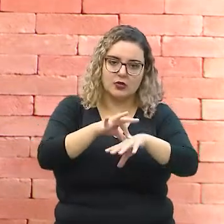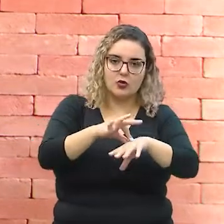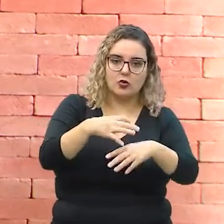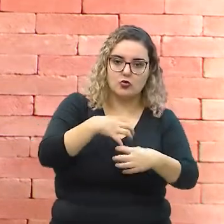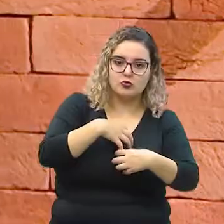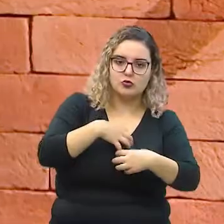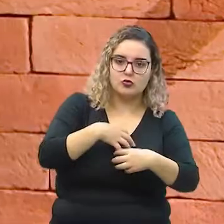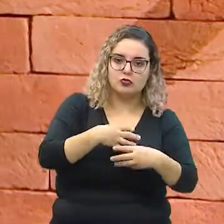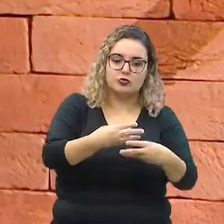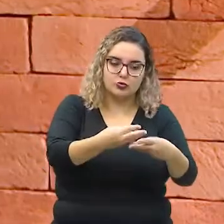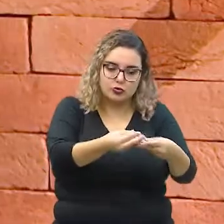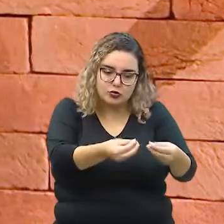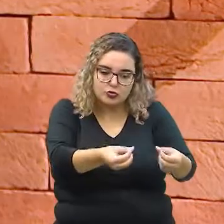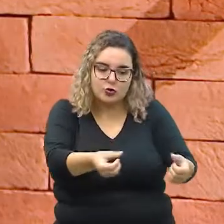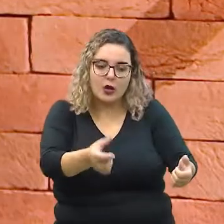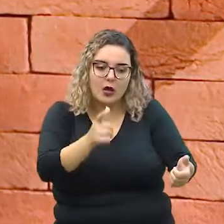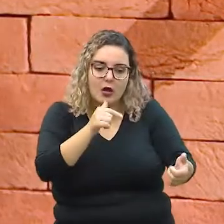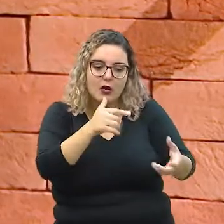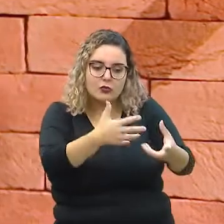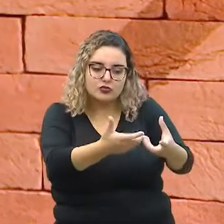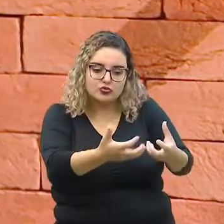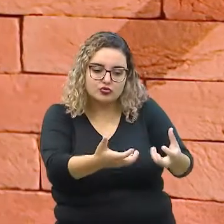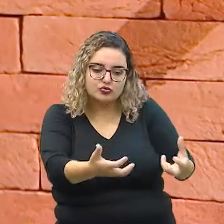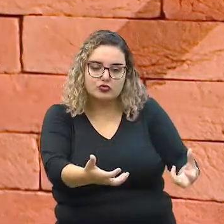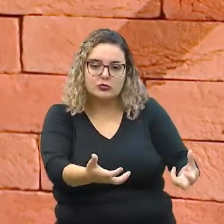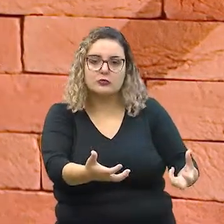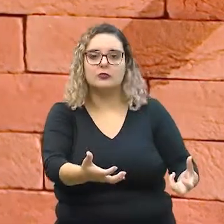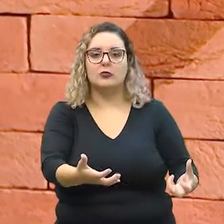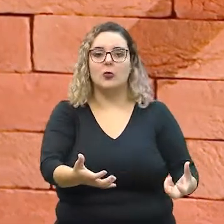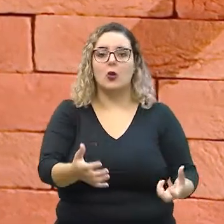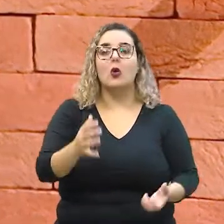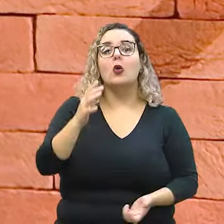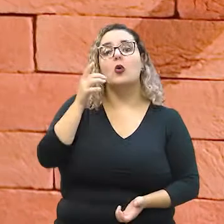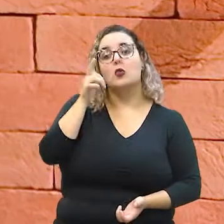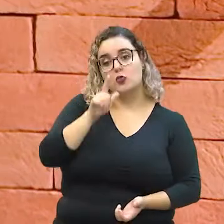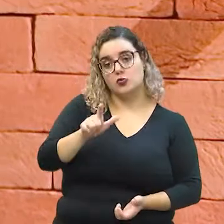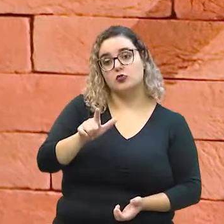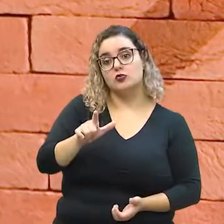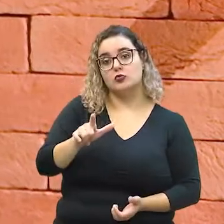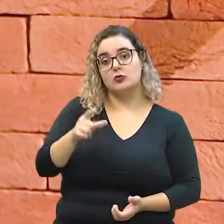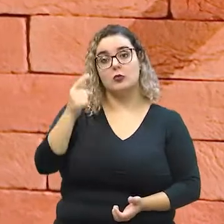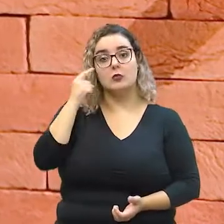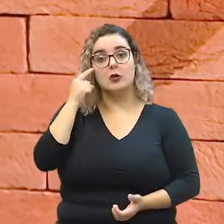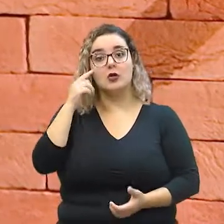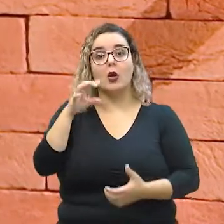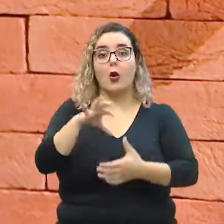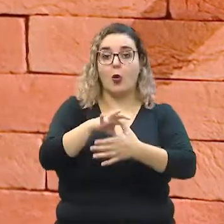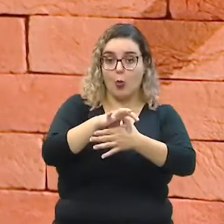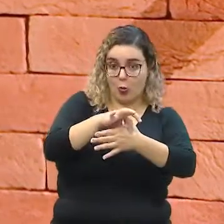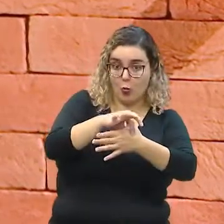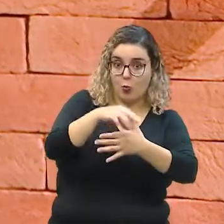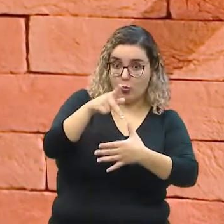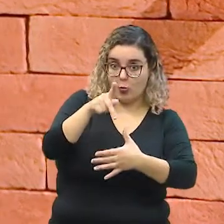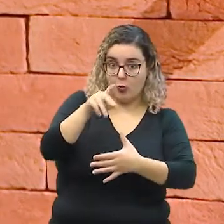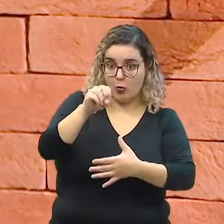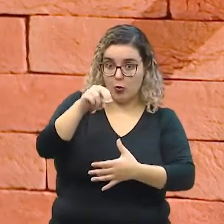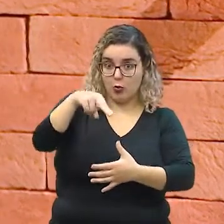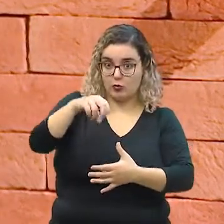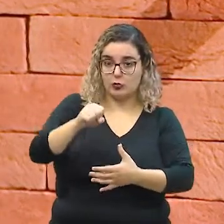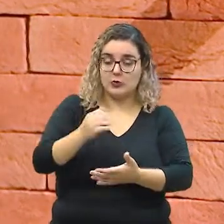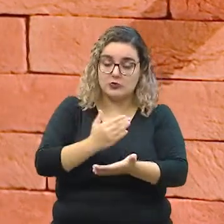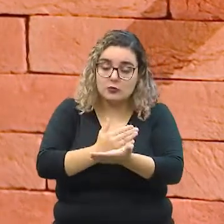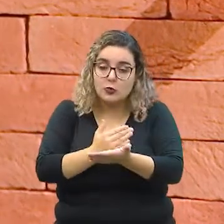tá sorando ou que ela tá sangrando, eu consigo imaginar o ponto que ela tá. Mas, assim, para